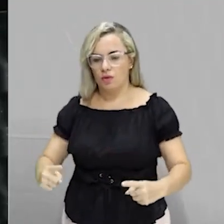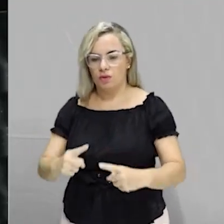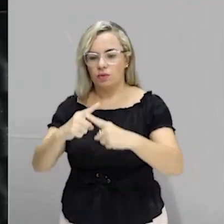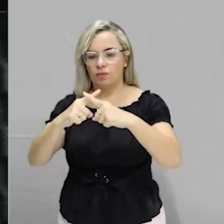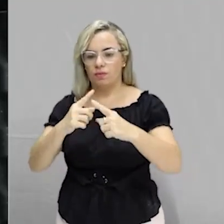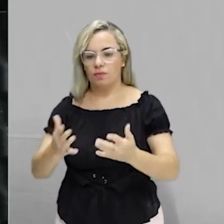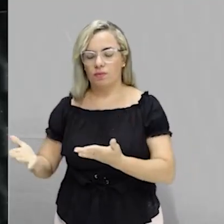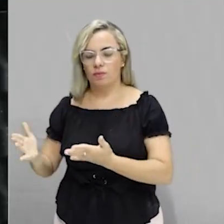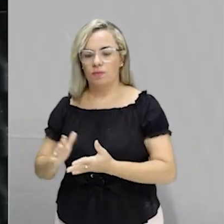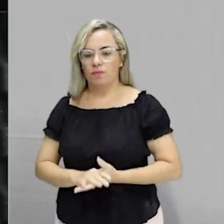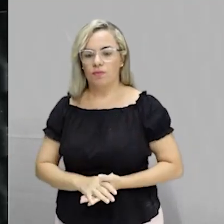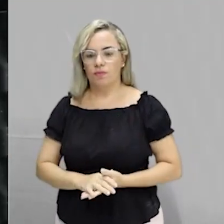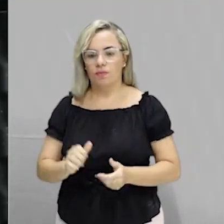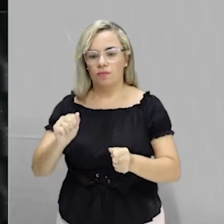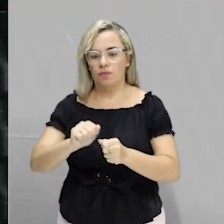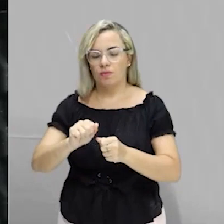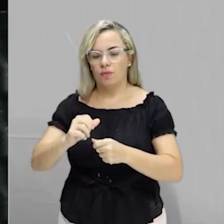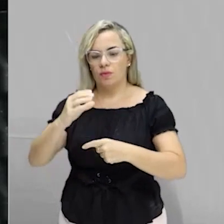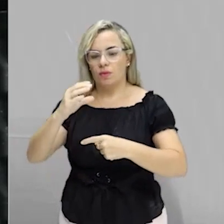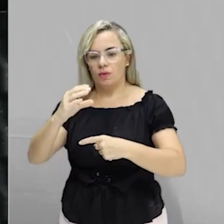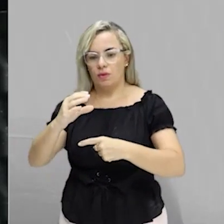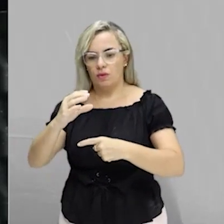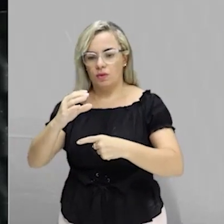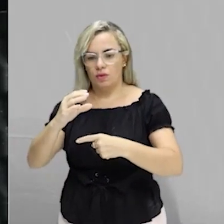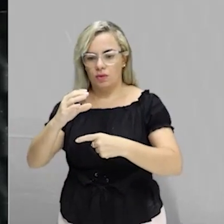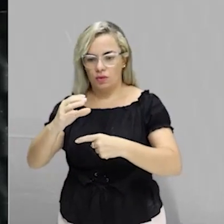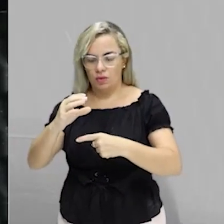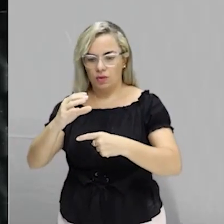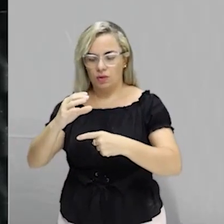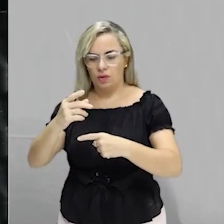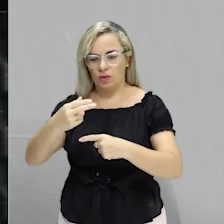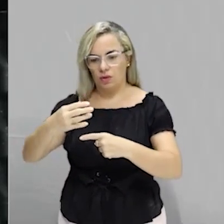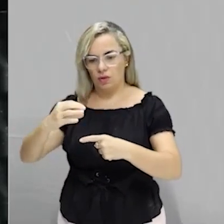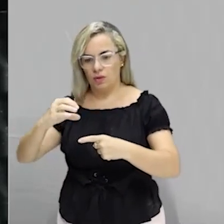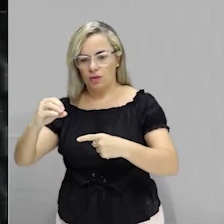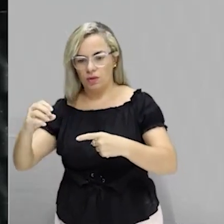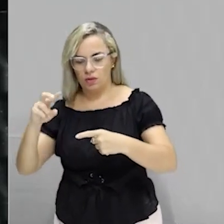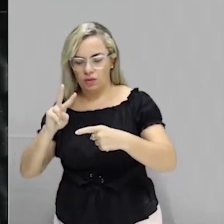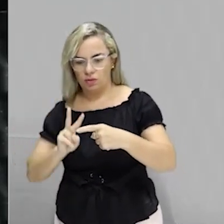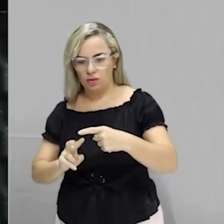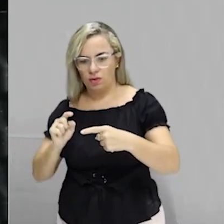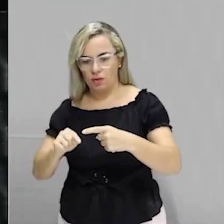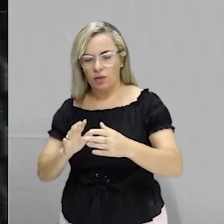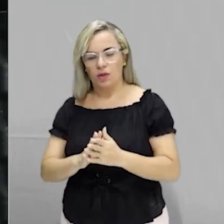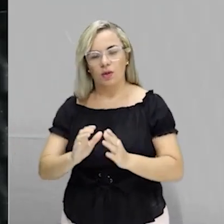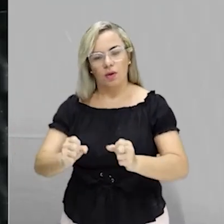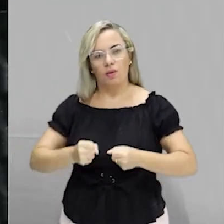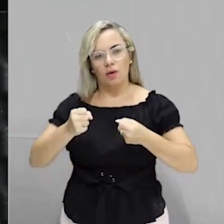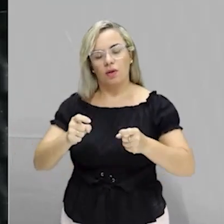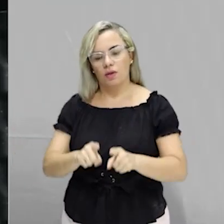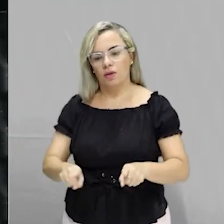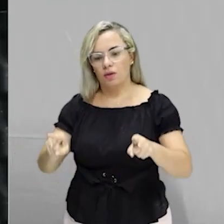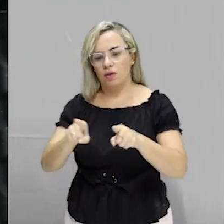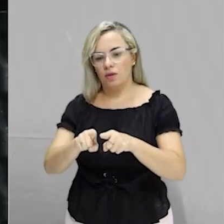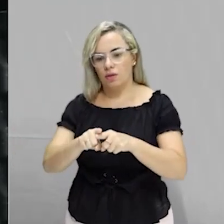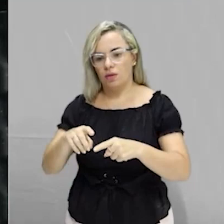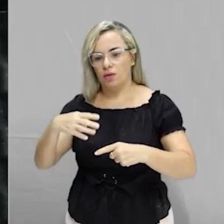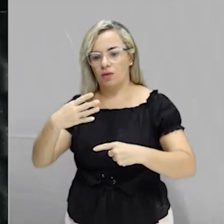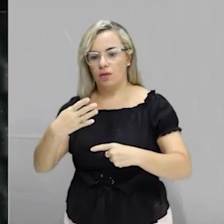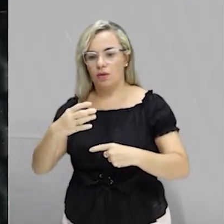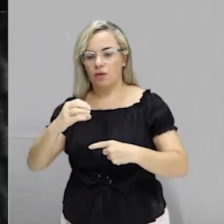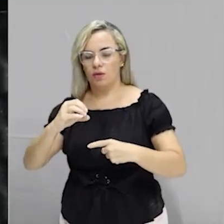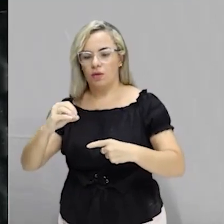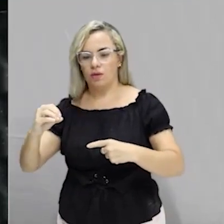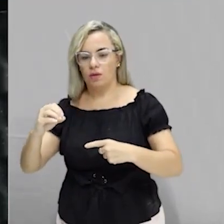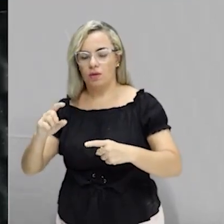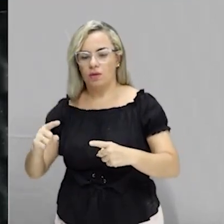posso? Eu posso fazer C igual a 300V, da mesma forma que eu posso fazer 400V